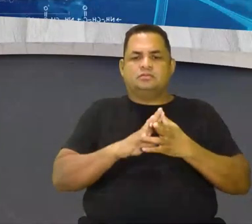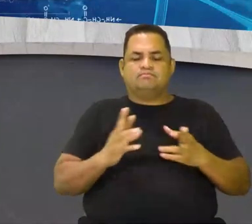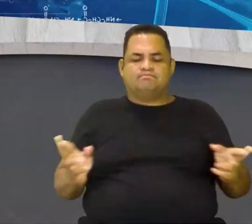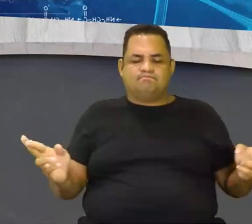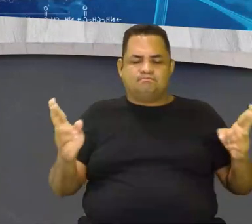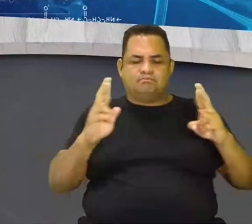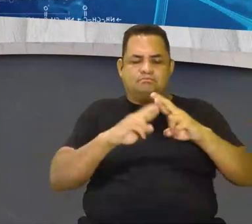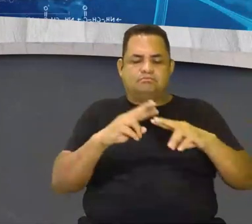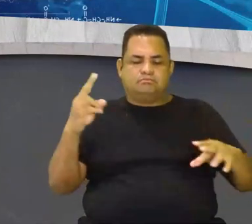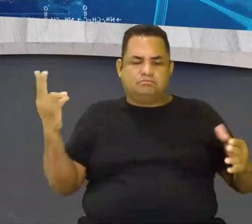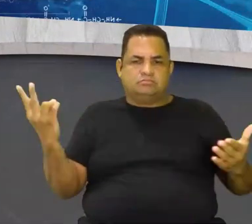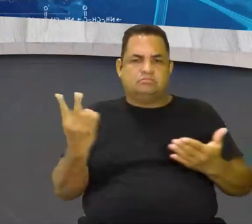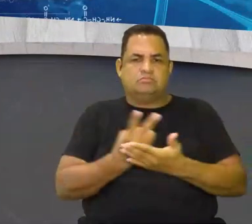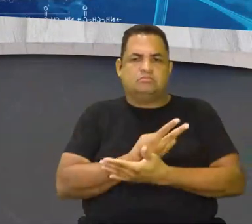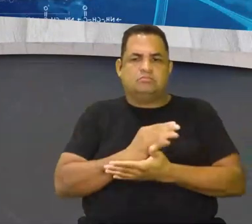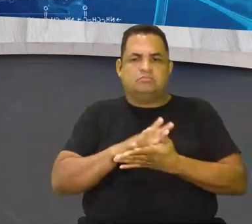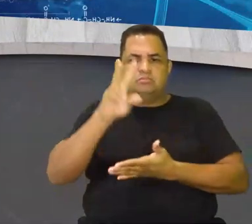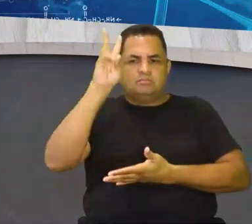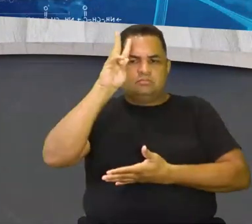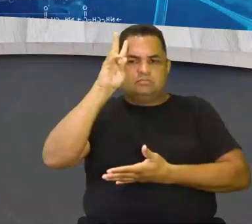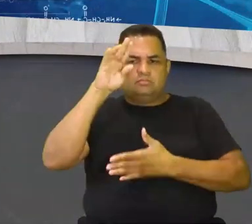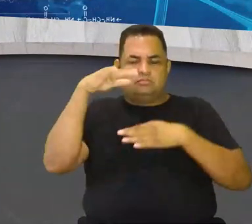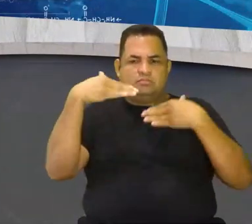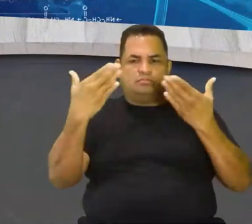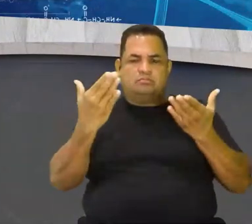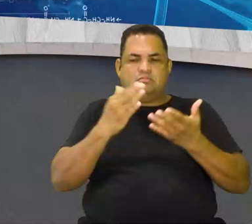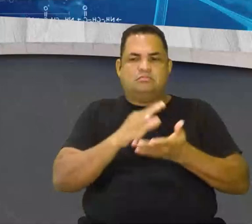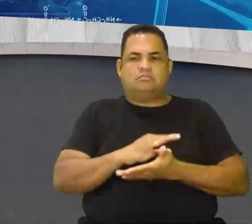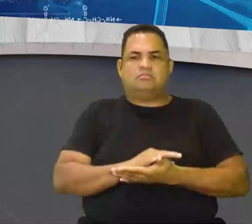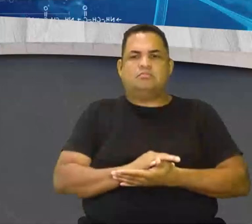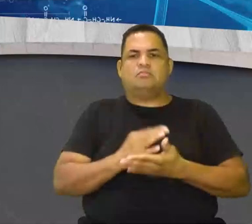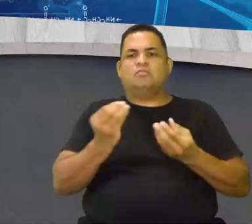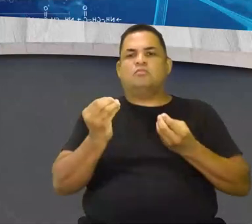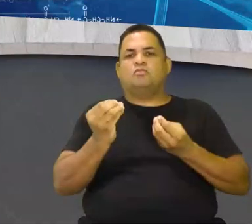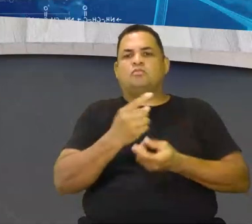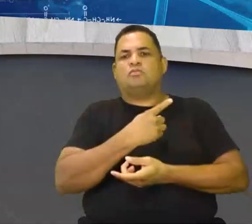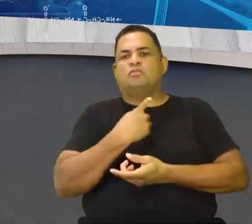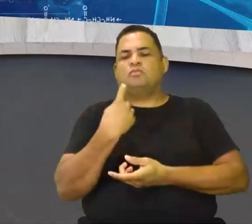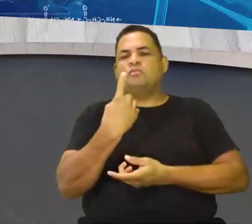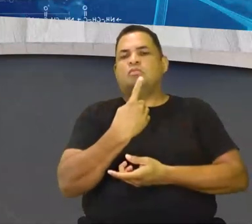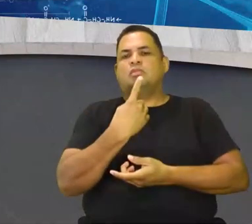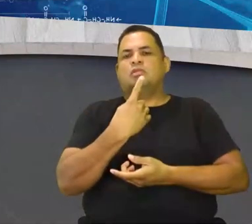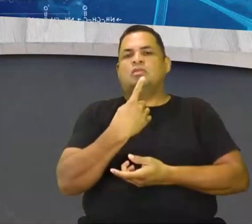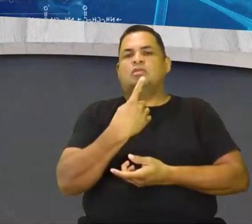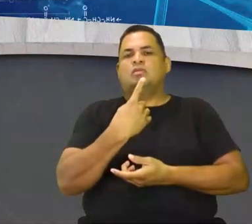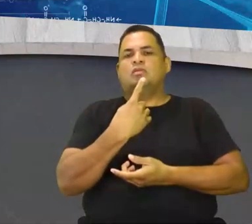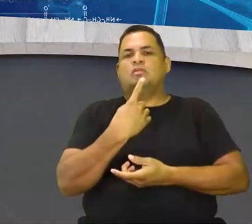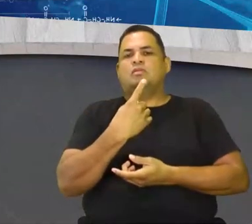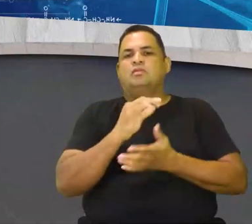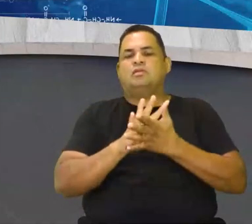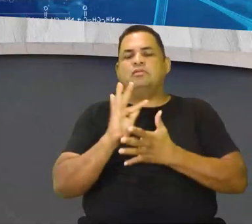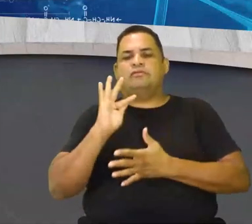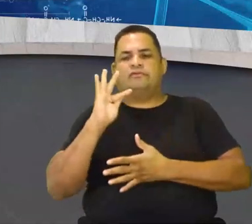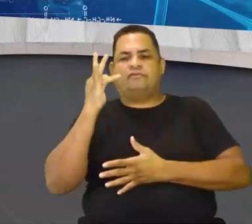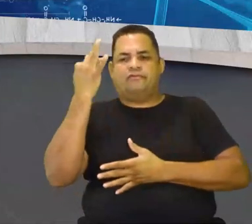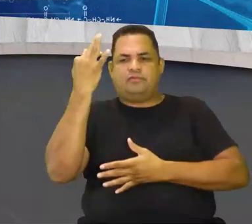reações acontecem. E lembrando, né, de que nós vimos lá